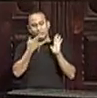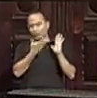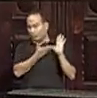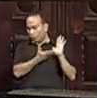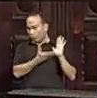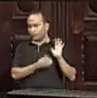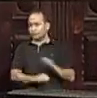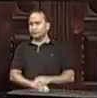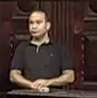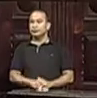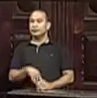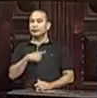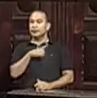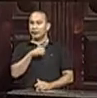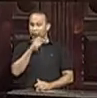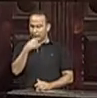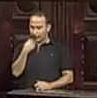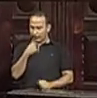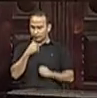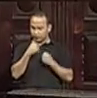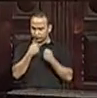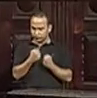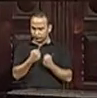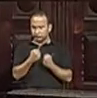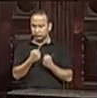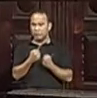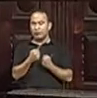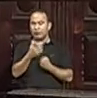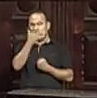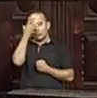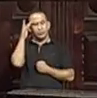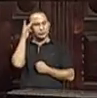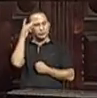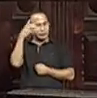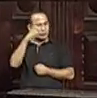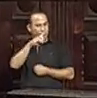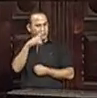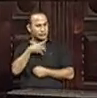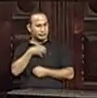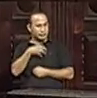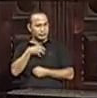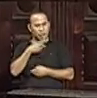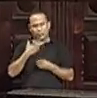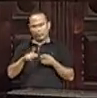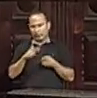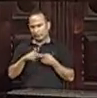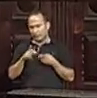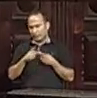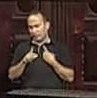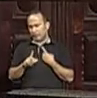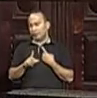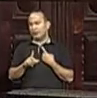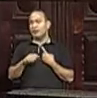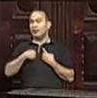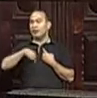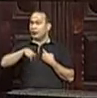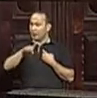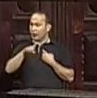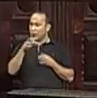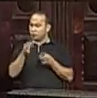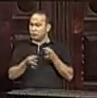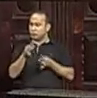afirmou que era possível o cidadão que se sentisse prejudicado ir à